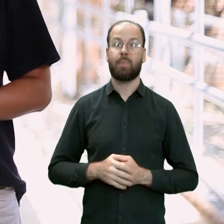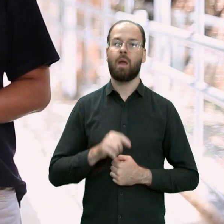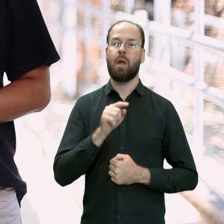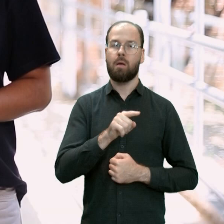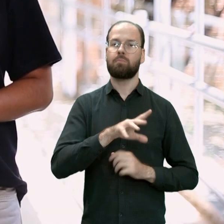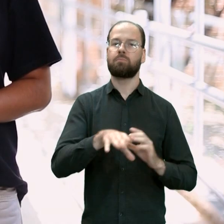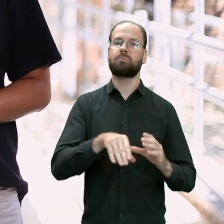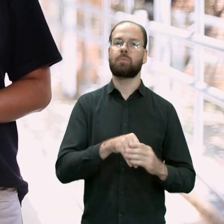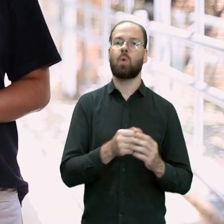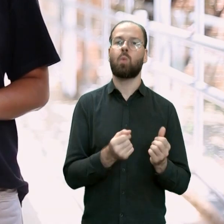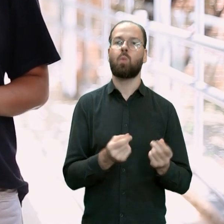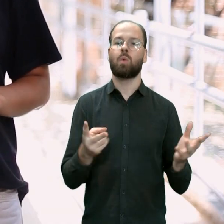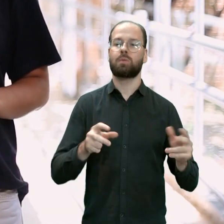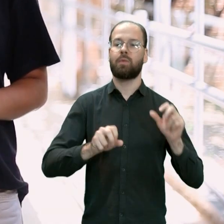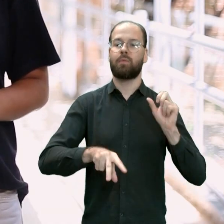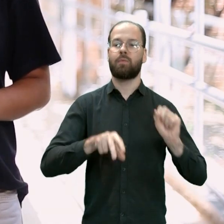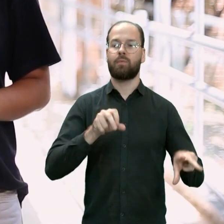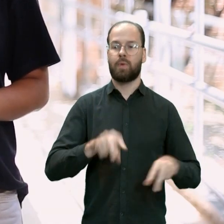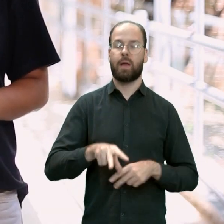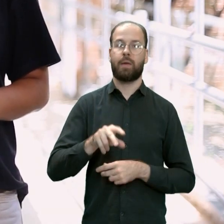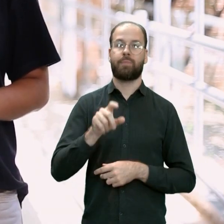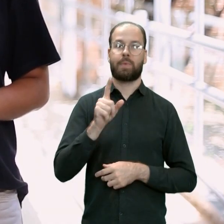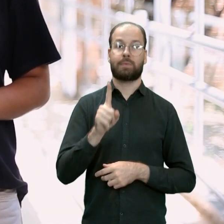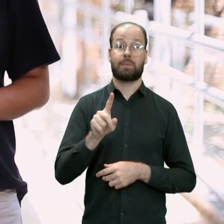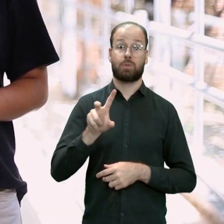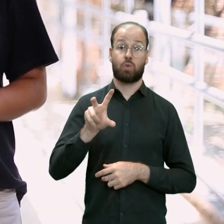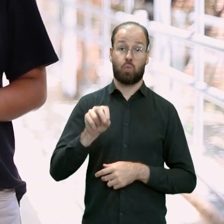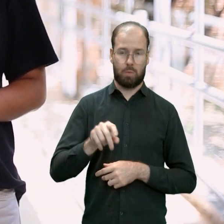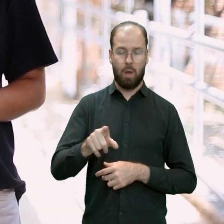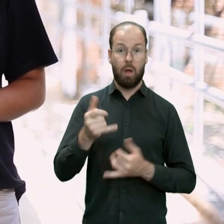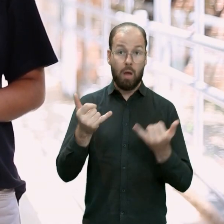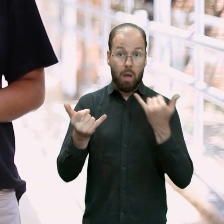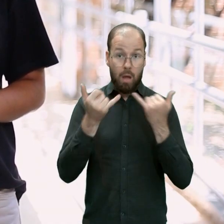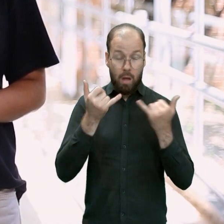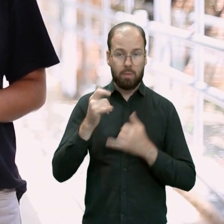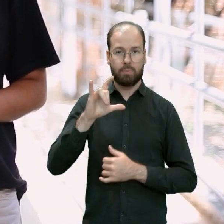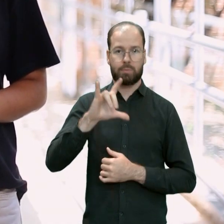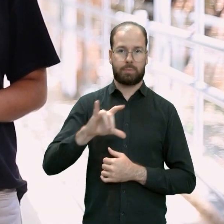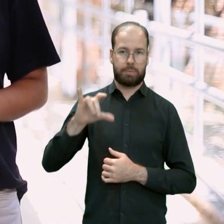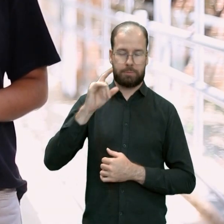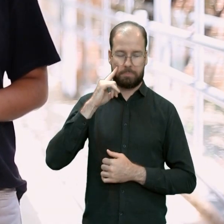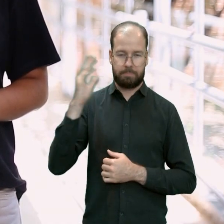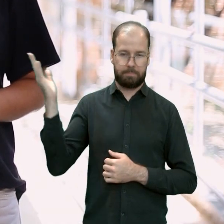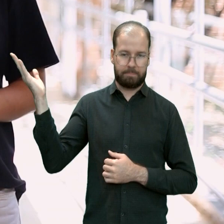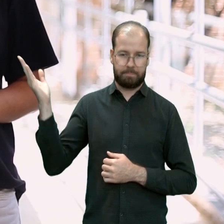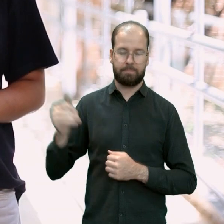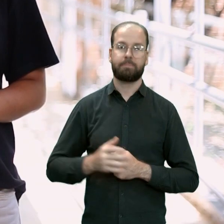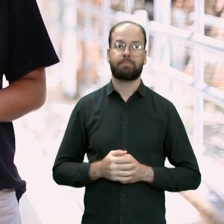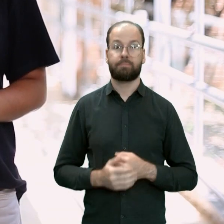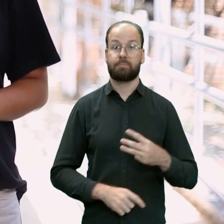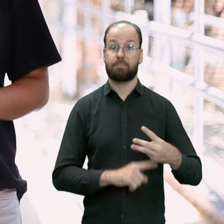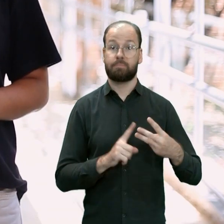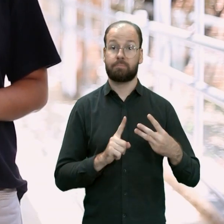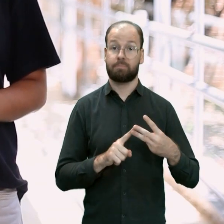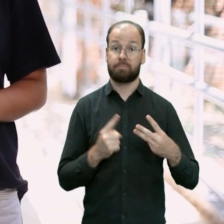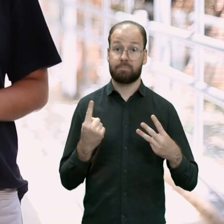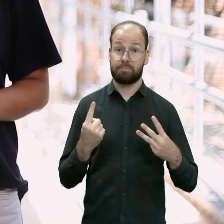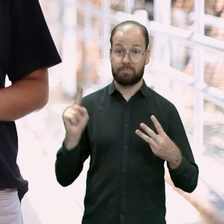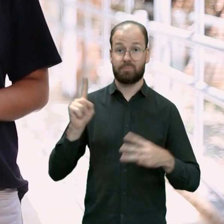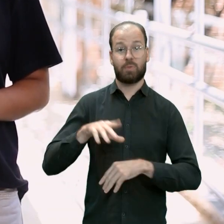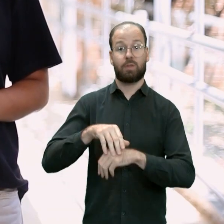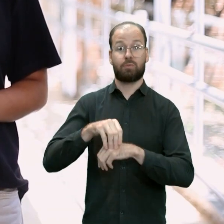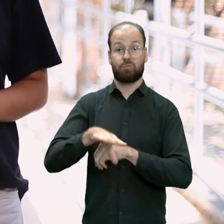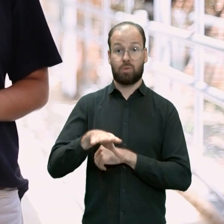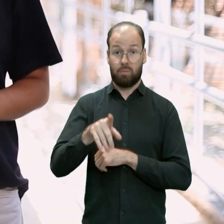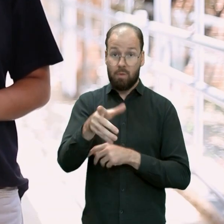com 150 vagas. Saiba mais no Instagram, ime_UFG. Por fim, mais uma dica para quem quer